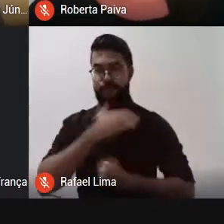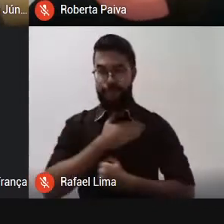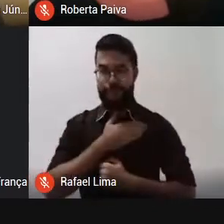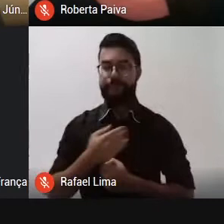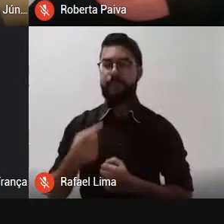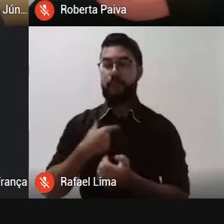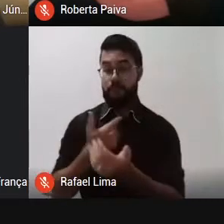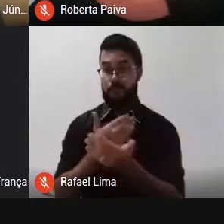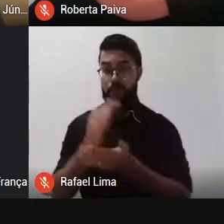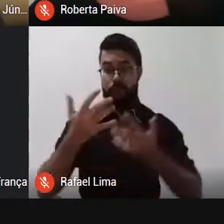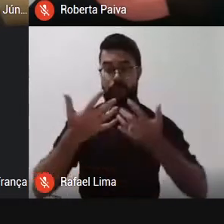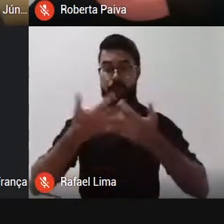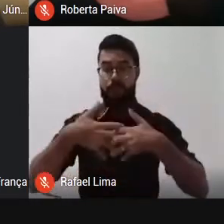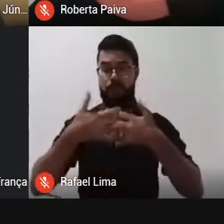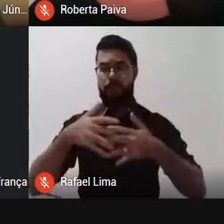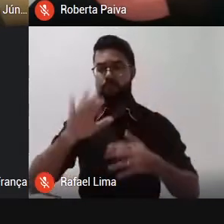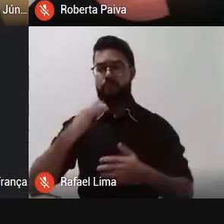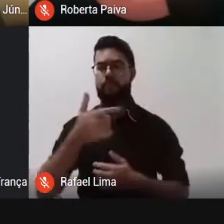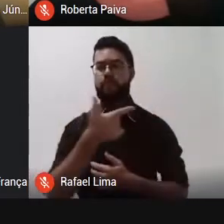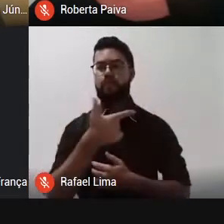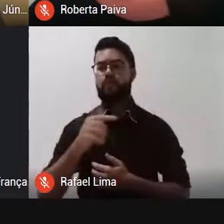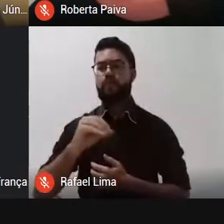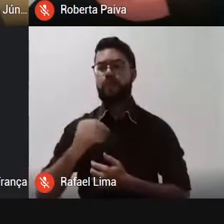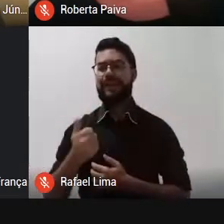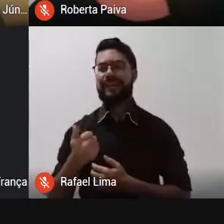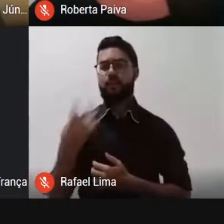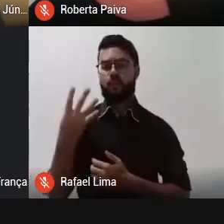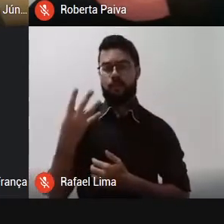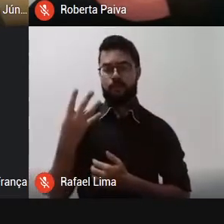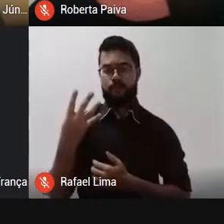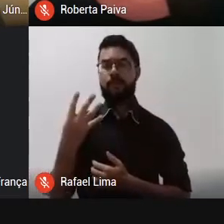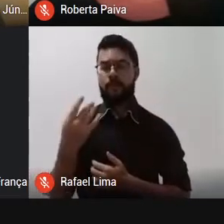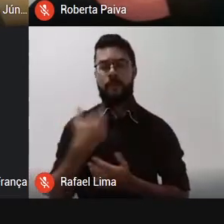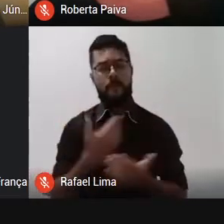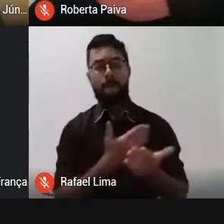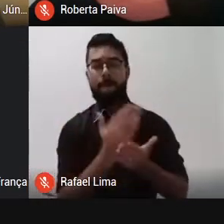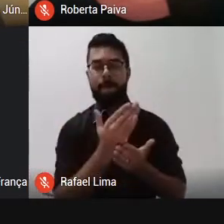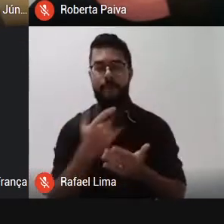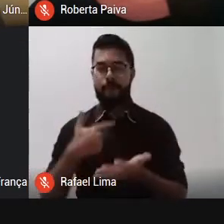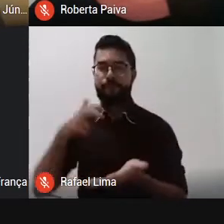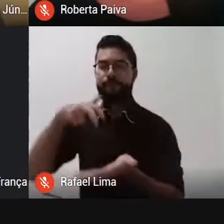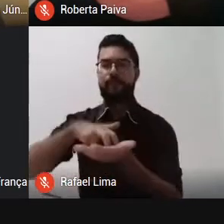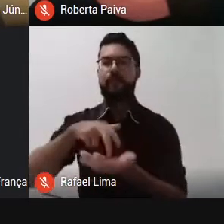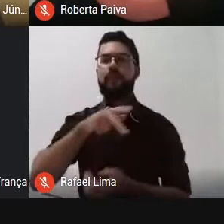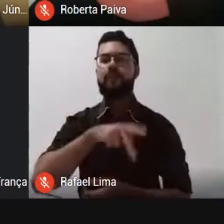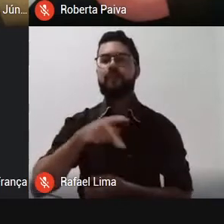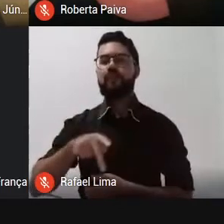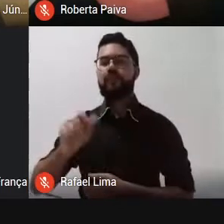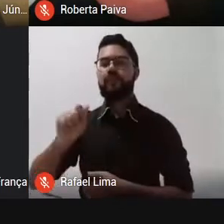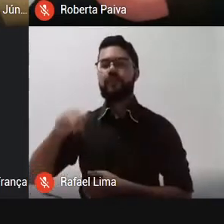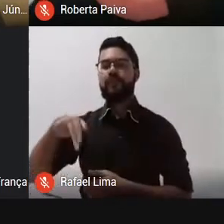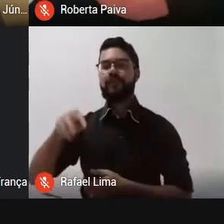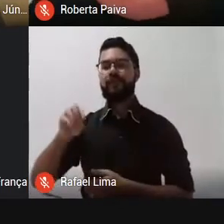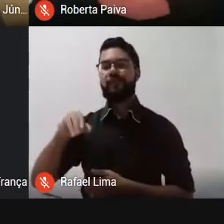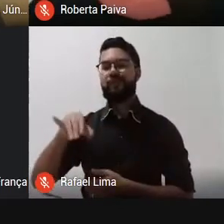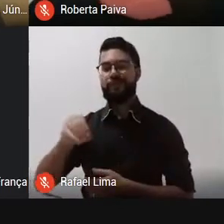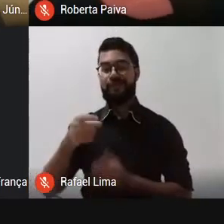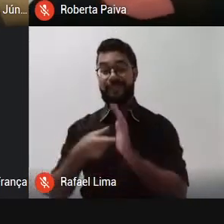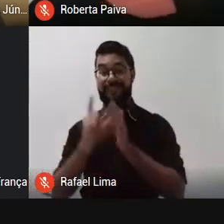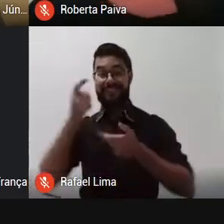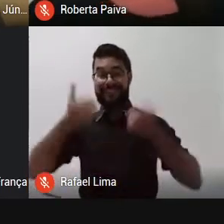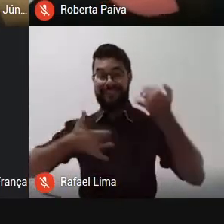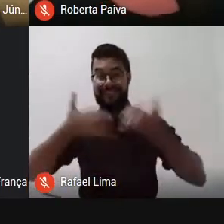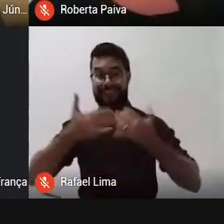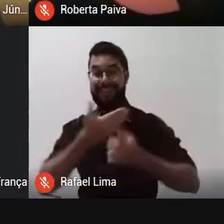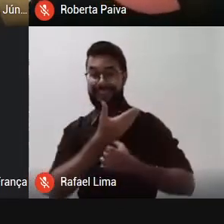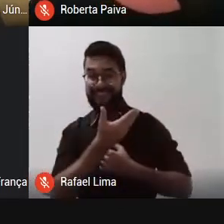IF no final de 2014, então, quando eu cheguei lá, o professor Antônio, né, que apresentou a primeira parte